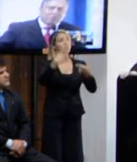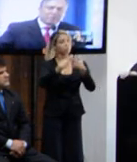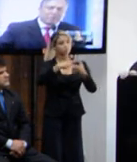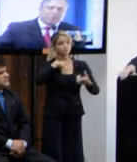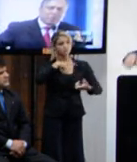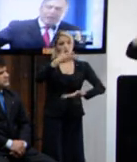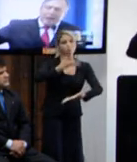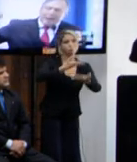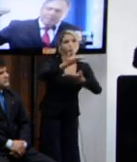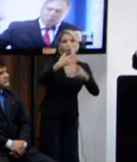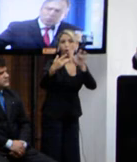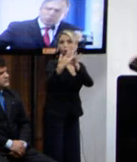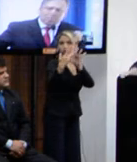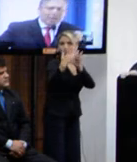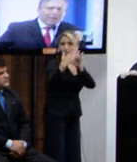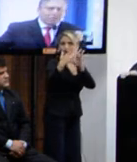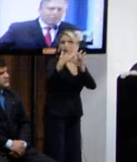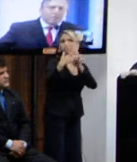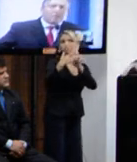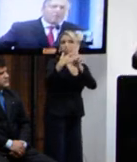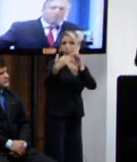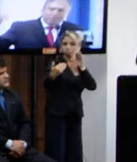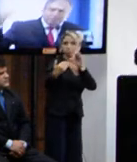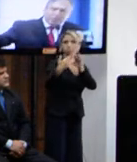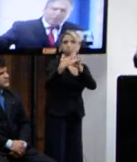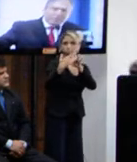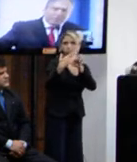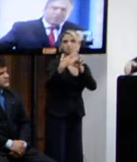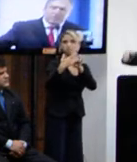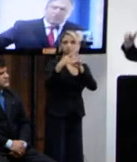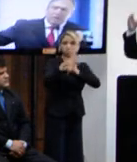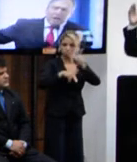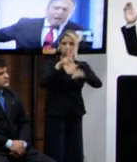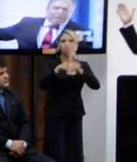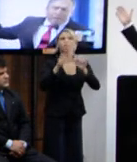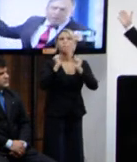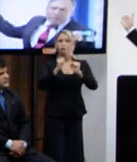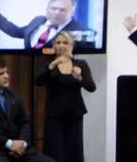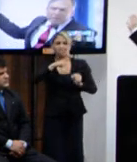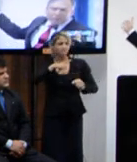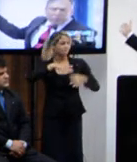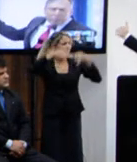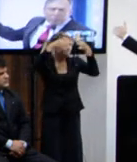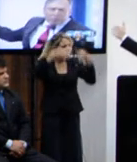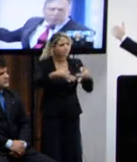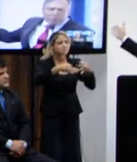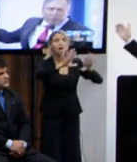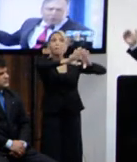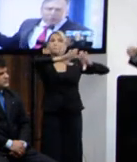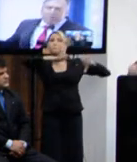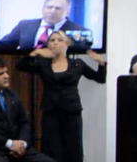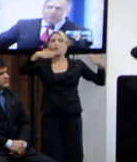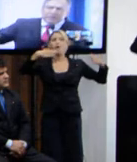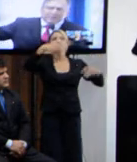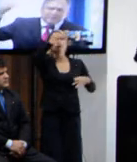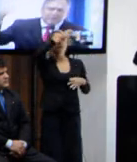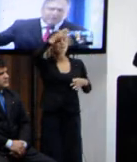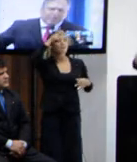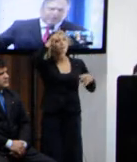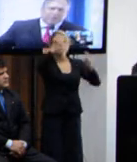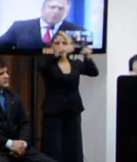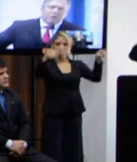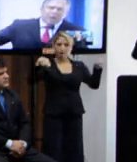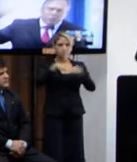com a população, é muito cobrado e pode ter certeza, a porta da Prefeitura Municipal de Cabo Frio está